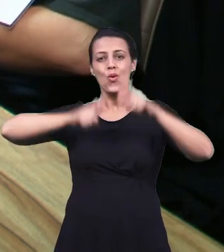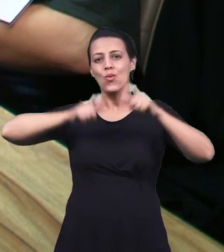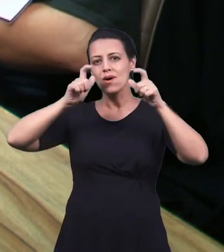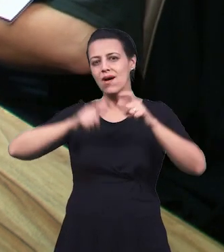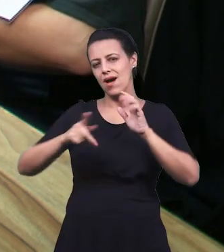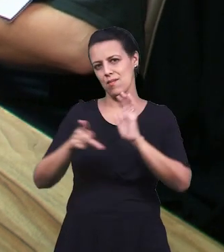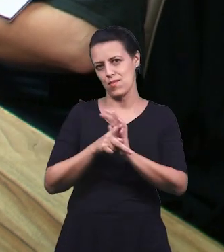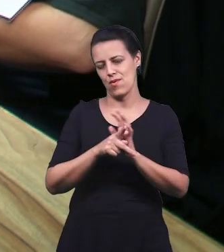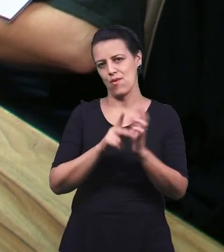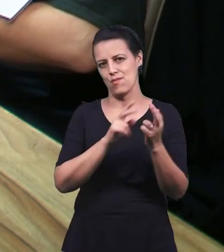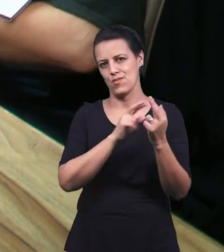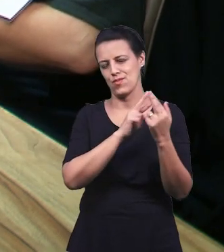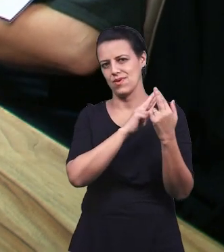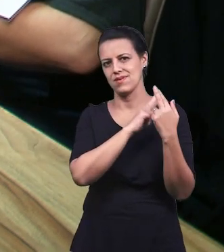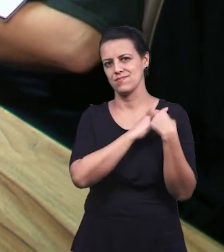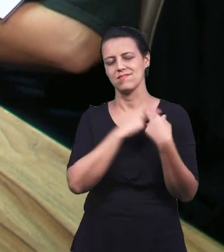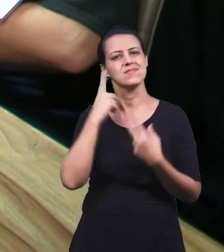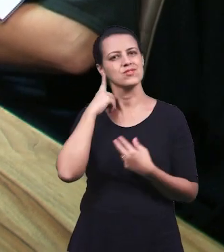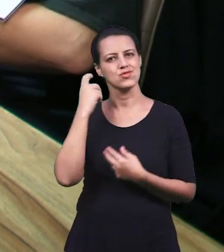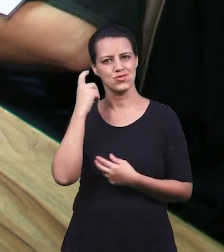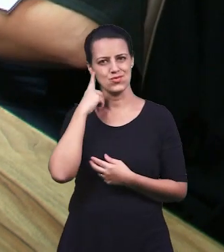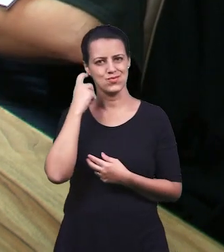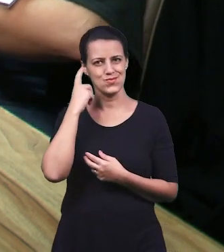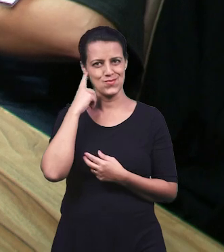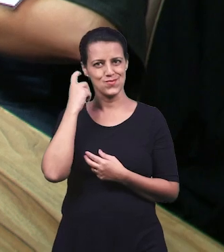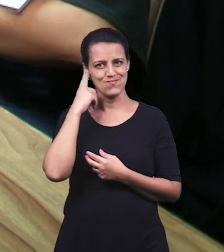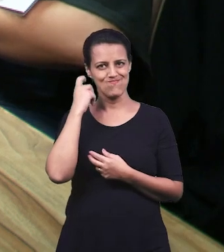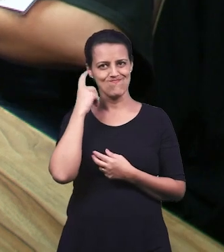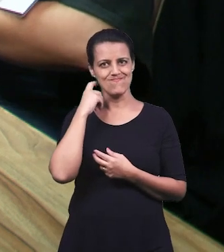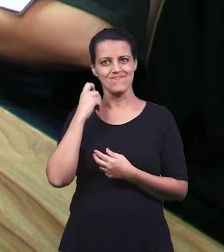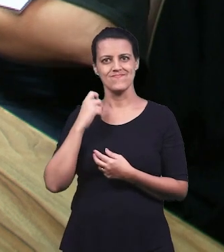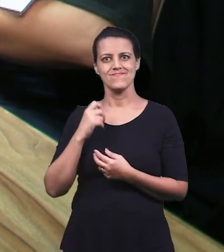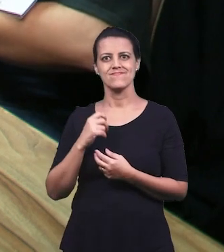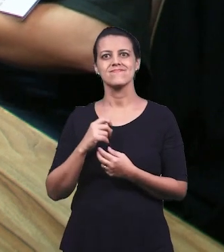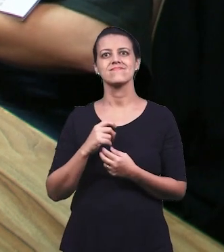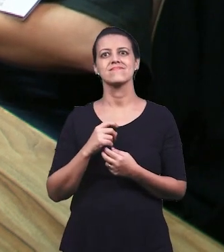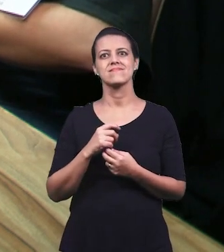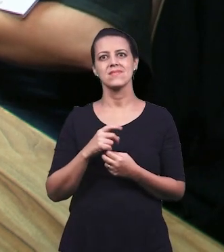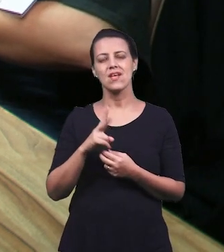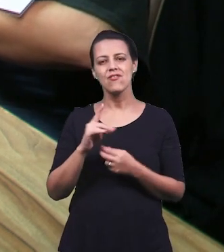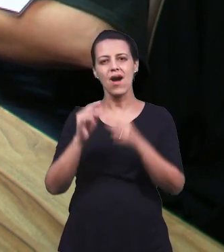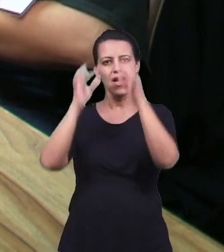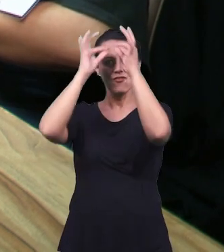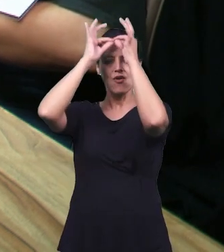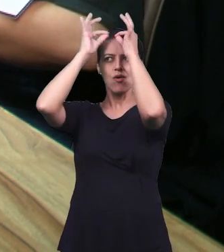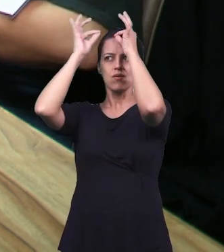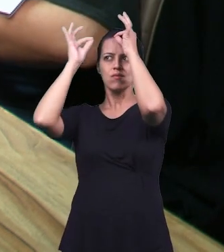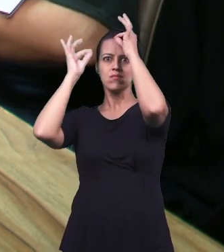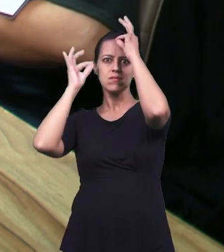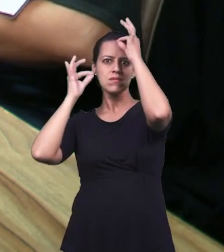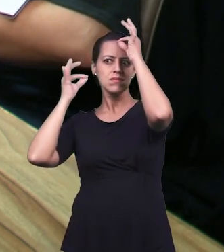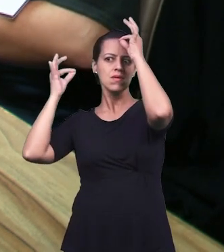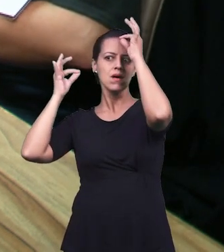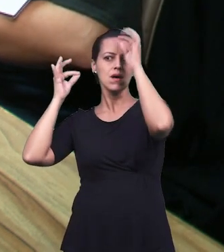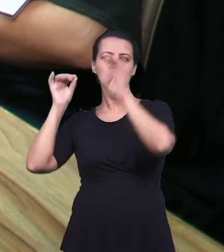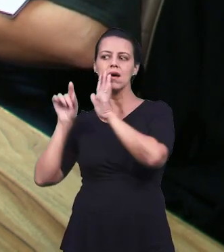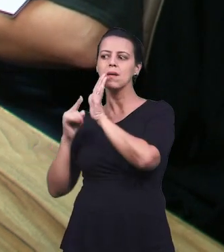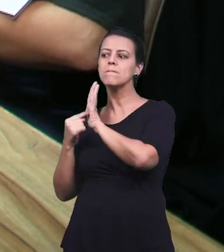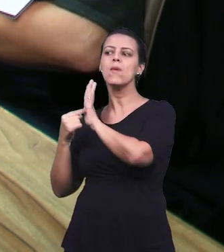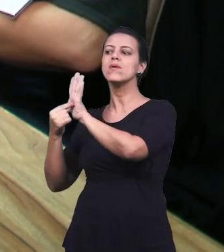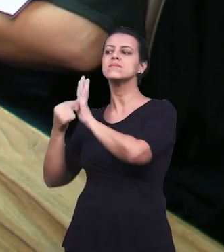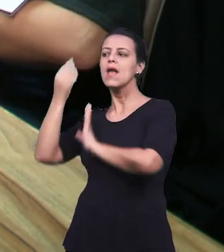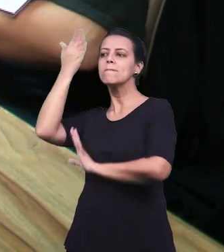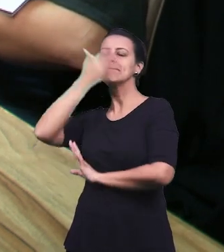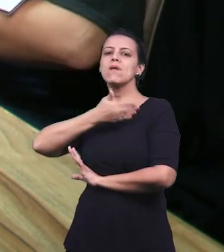auditivo, responsável pela audição, lá no lobo temporal, e voltar todo esse caminho e me dar uma resposta. E aí